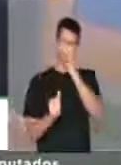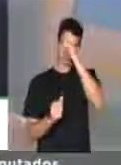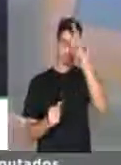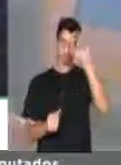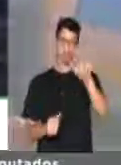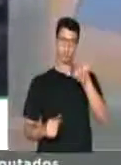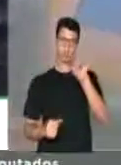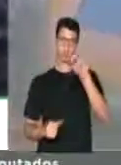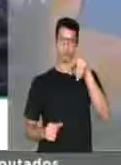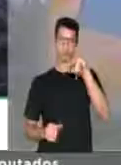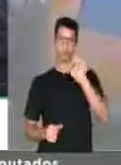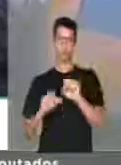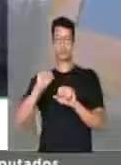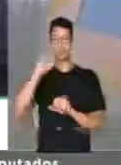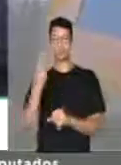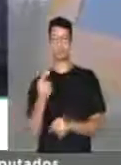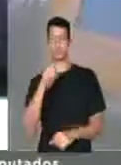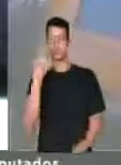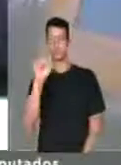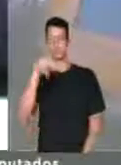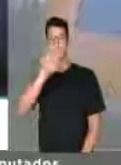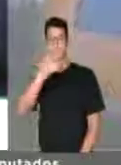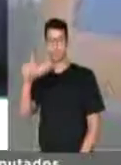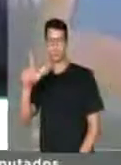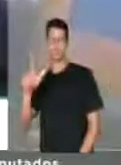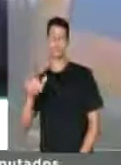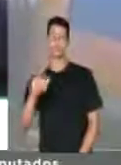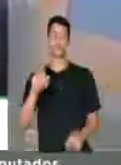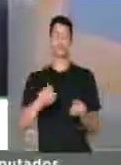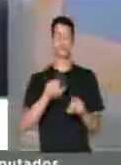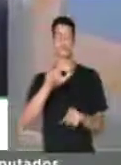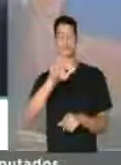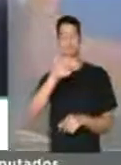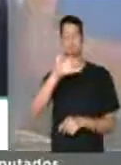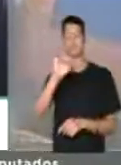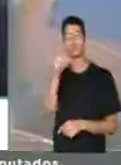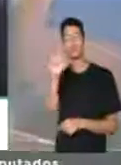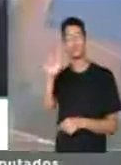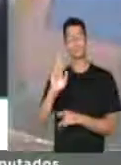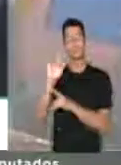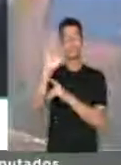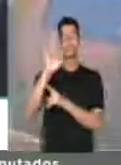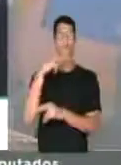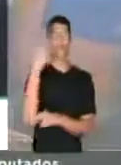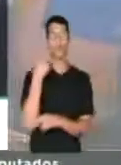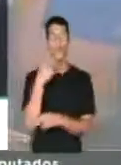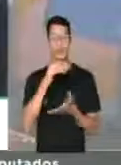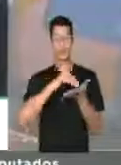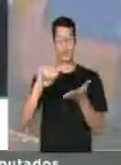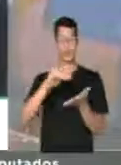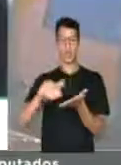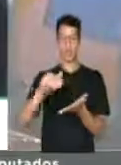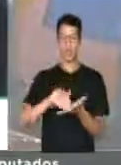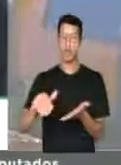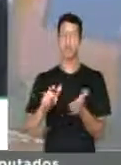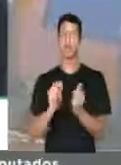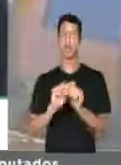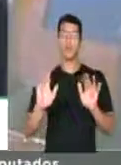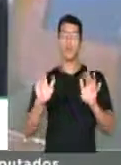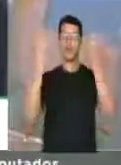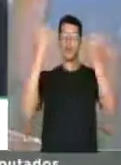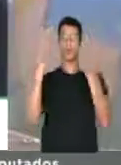prefeito Jones, o vice Zanol, né, Lúcio Zanol e outras lideranças, vereadores, secretários. Foi um